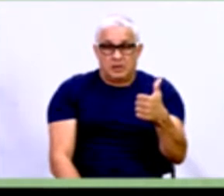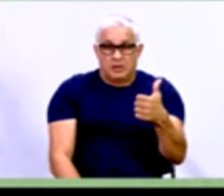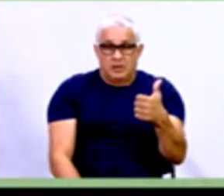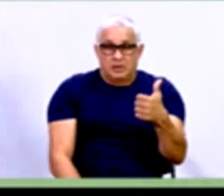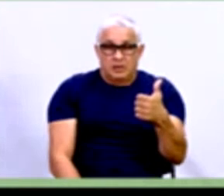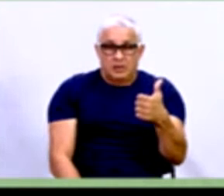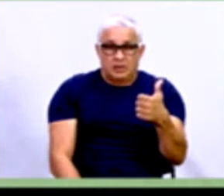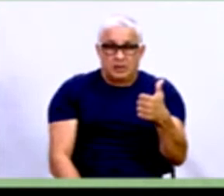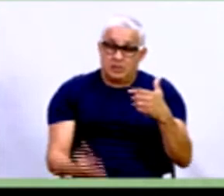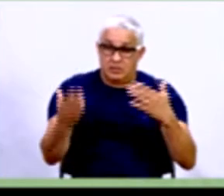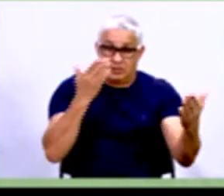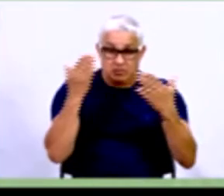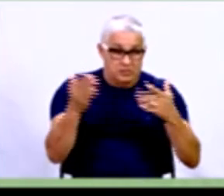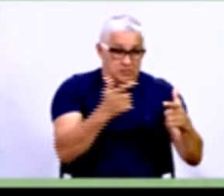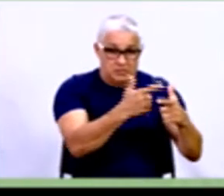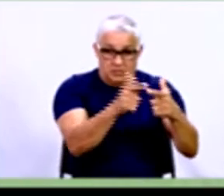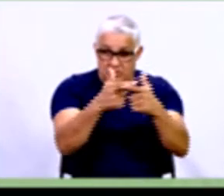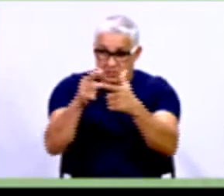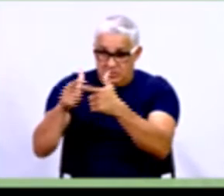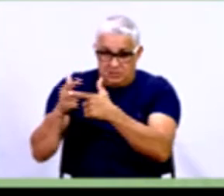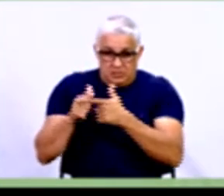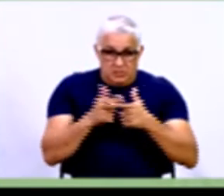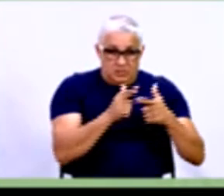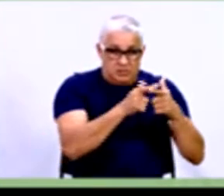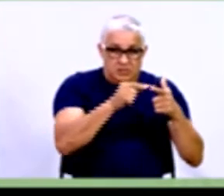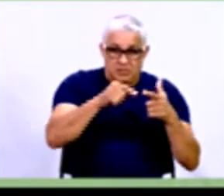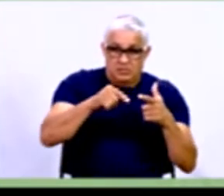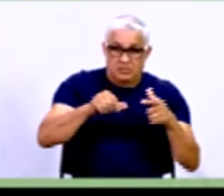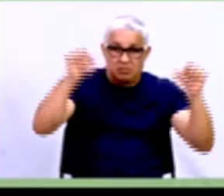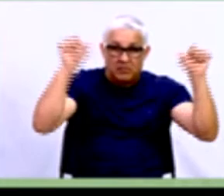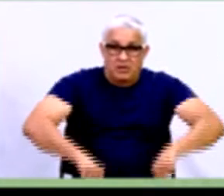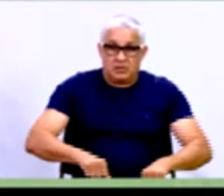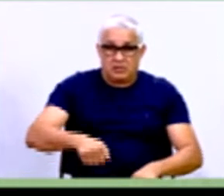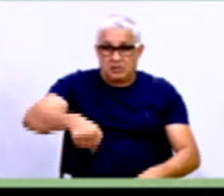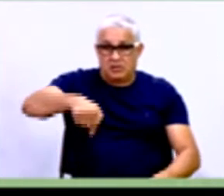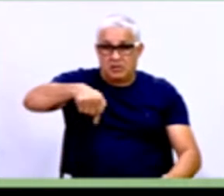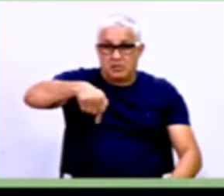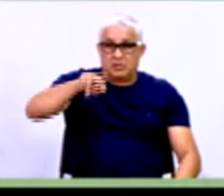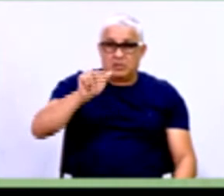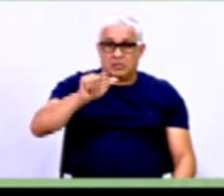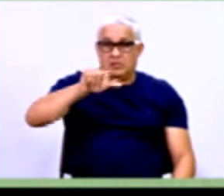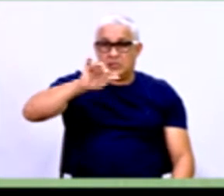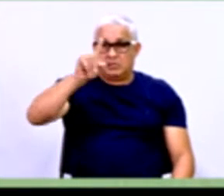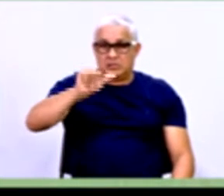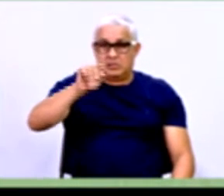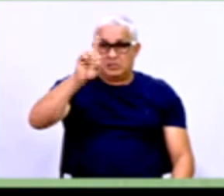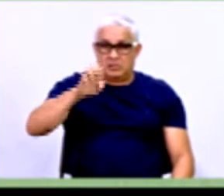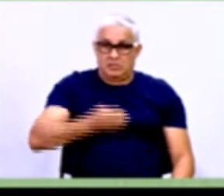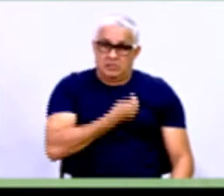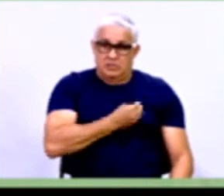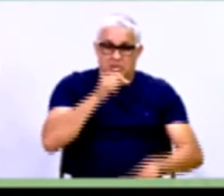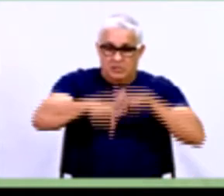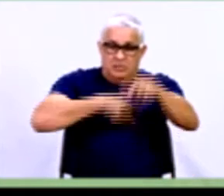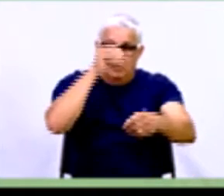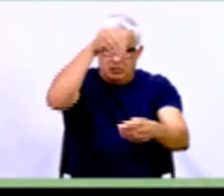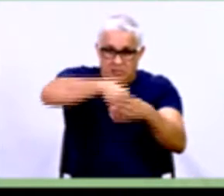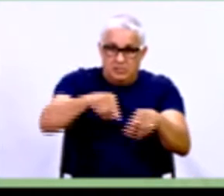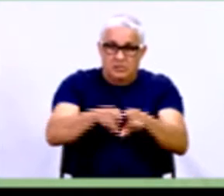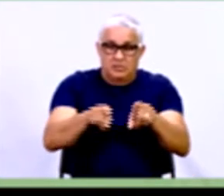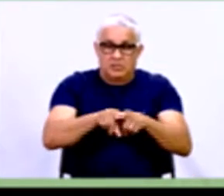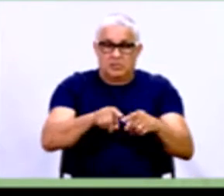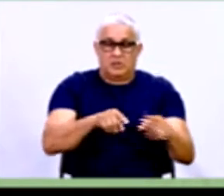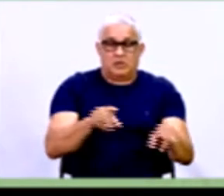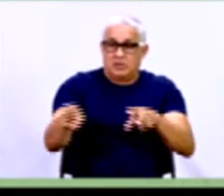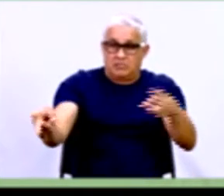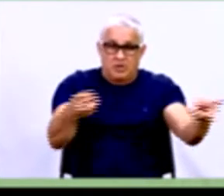é analisar a problemática que resulta numa má qualidade de vida no trabalho, identificar os meios de elevar a qualidade de vida no